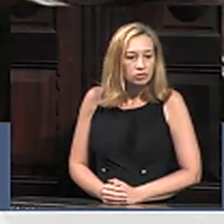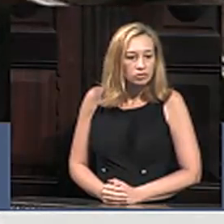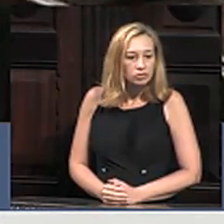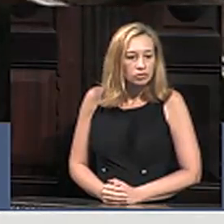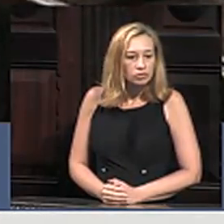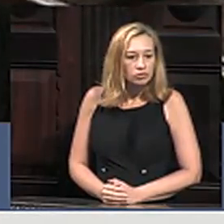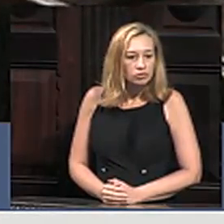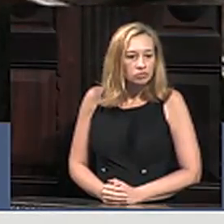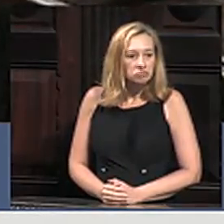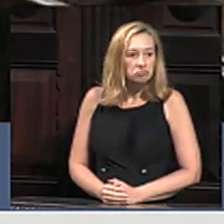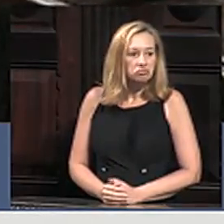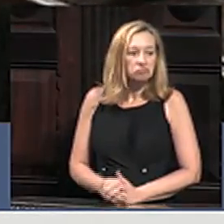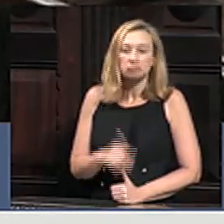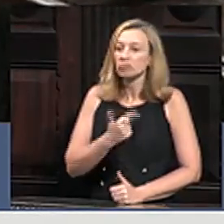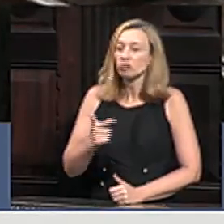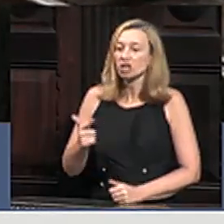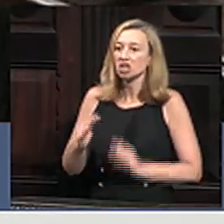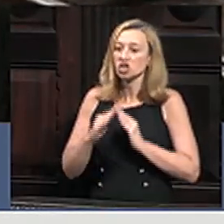Não existe o colégio.